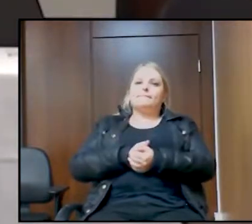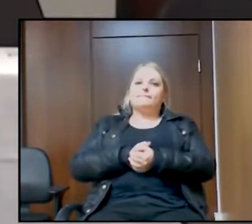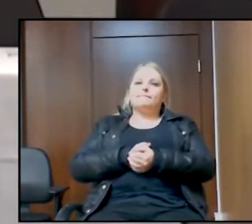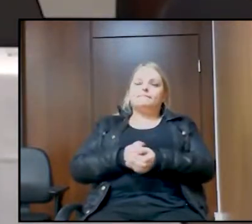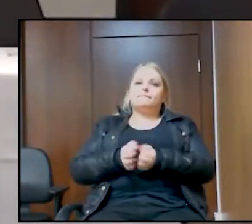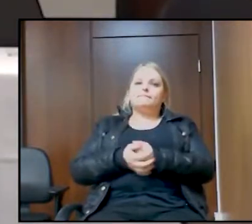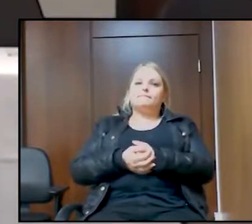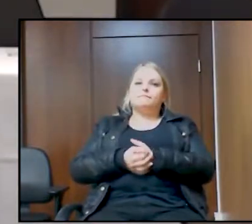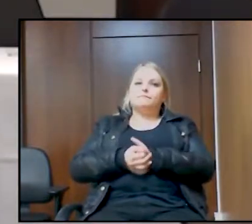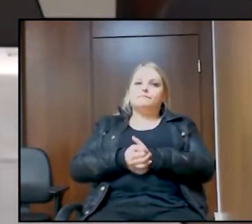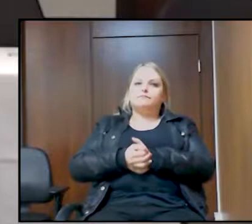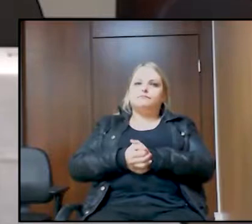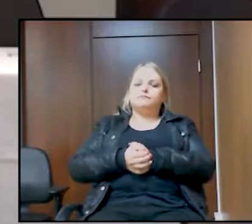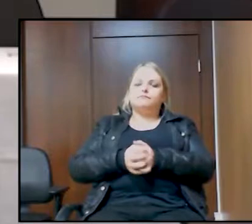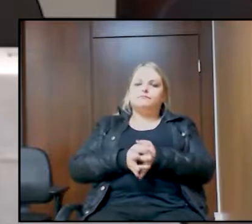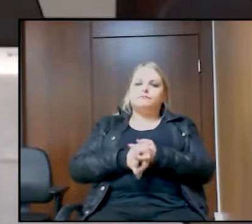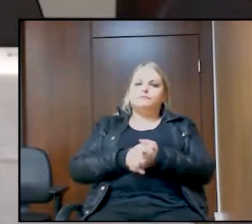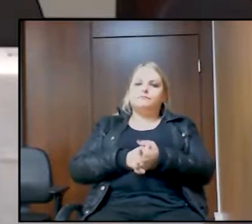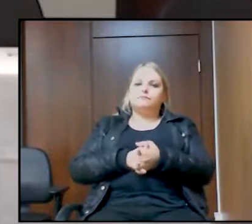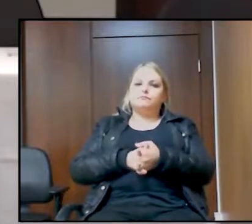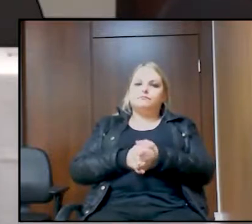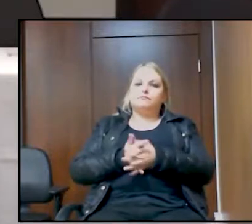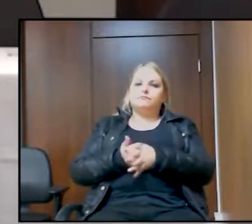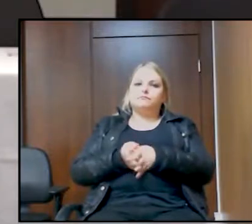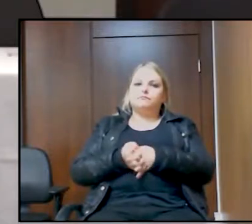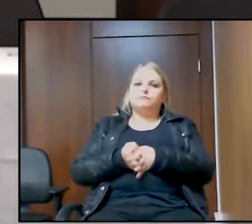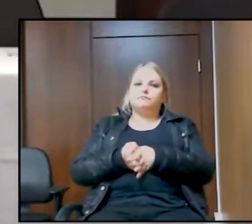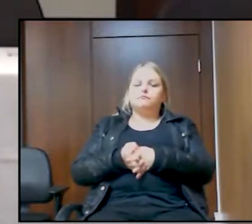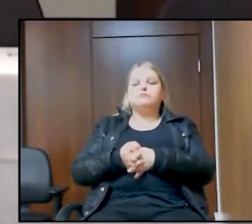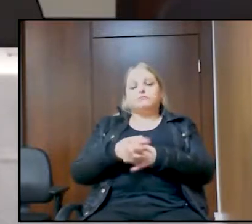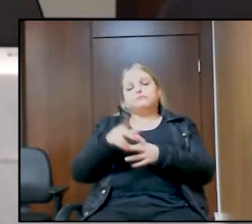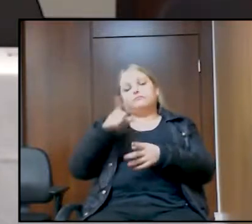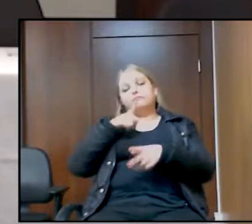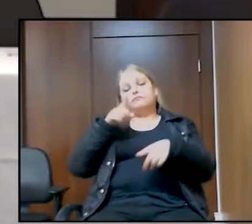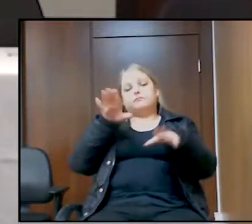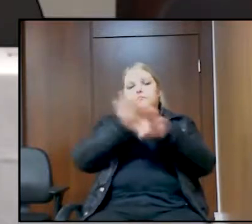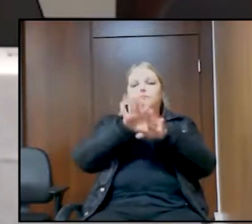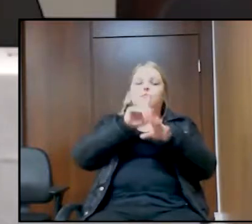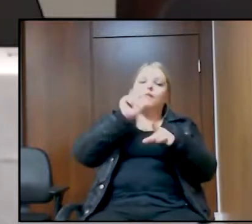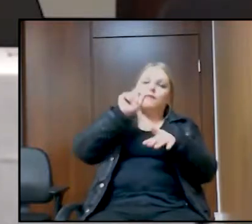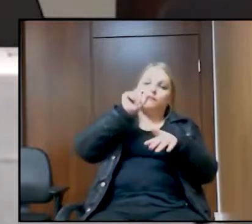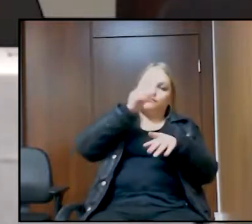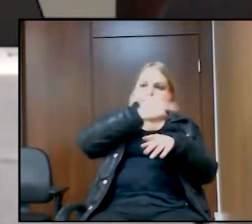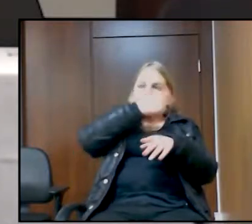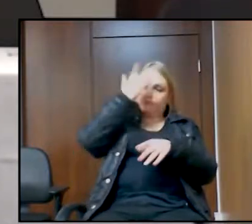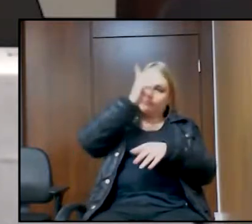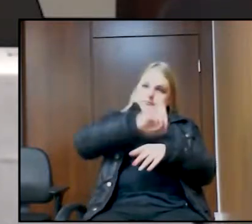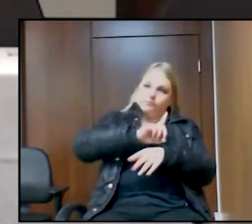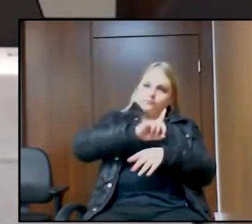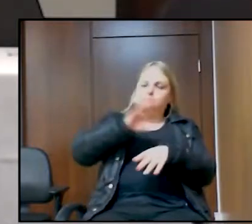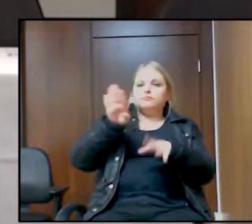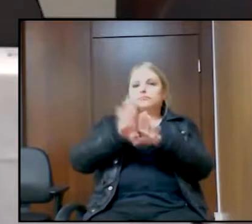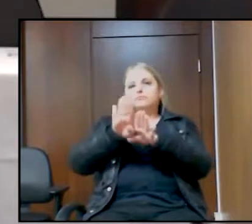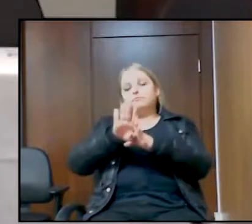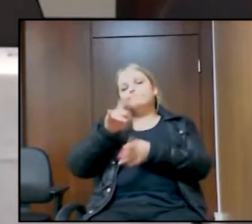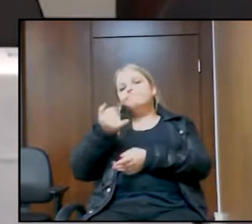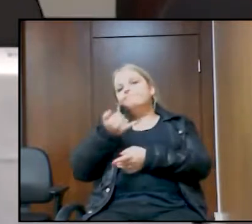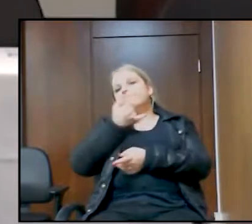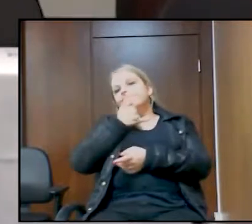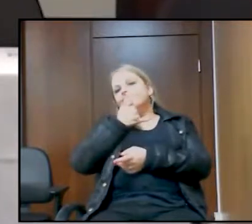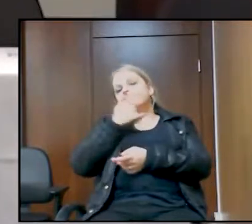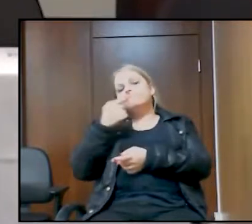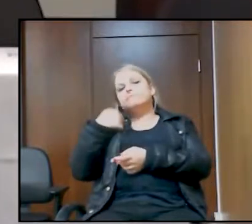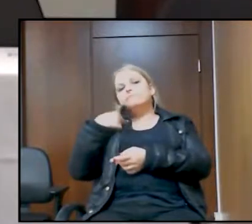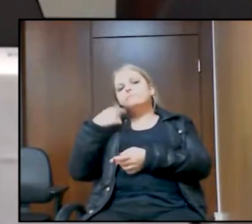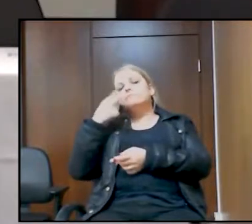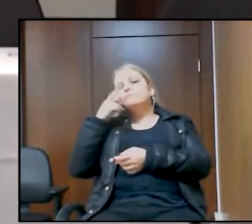confluem também, não só entre eles, mas pelo que eu, infelizmente pouco do que eu ouvi